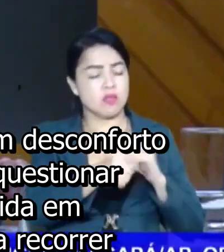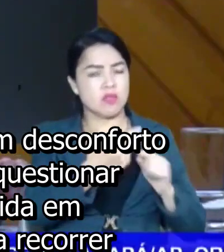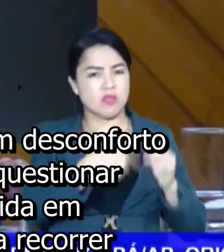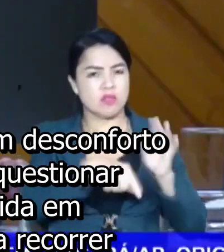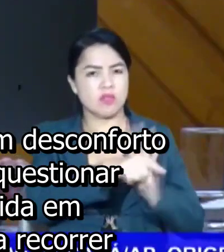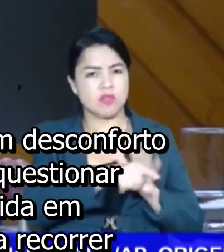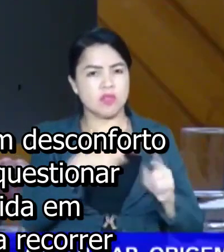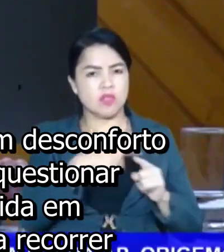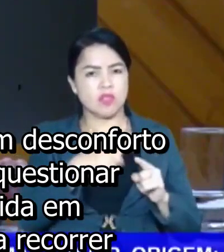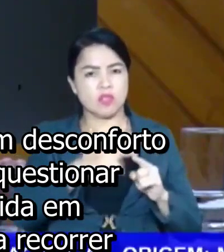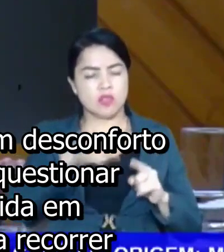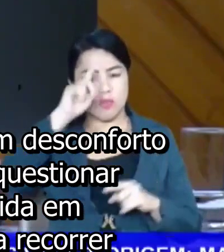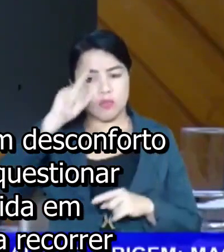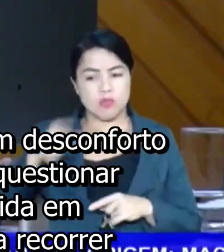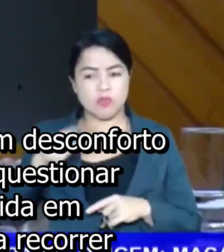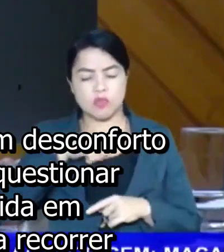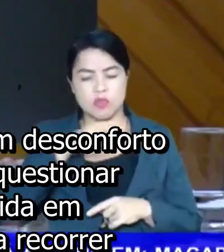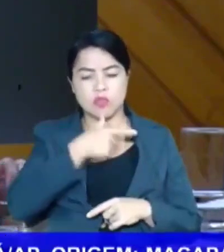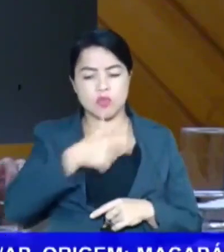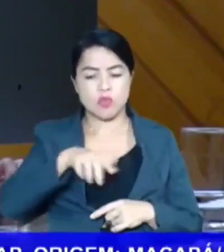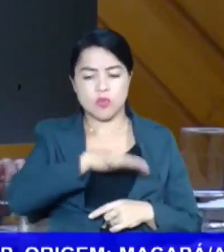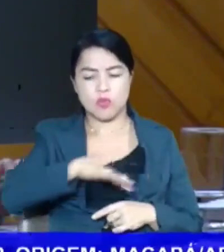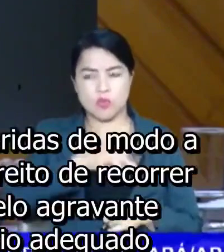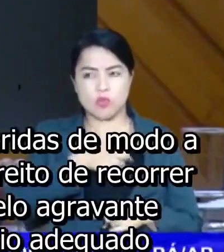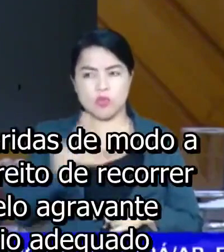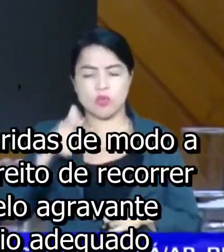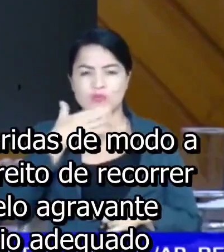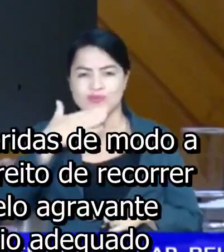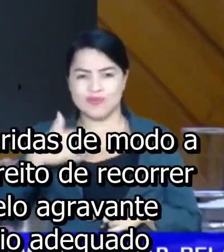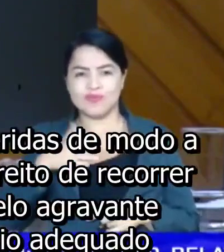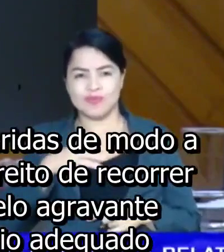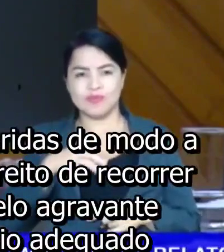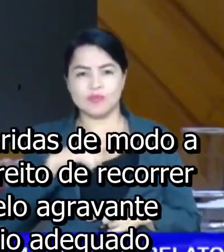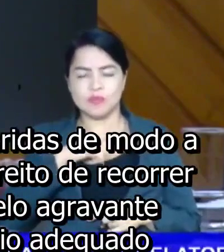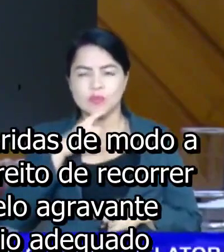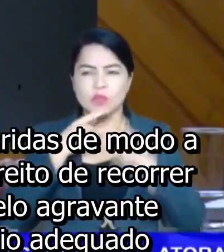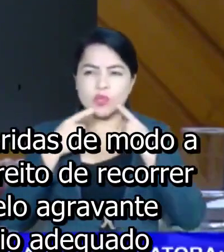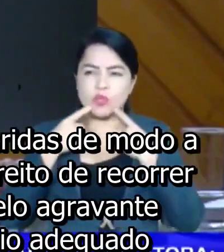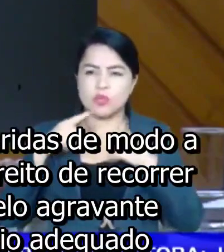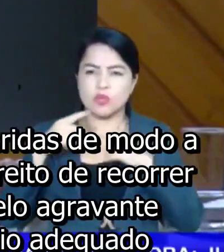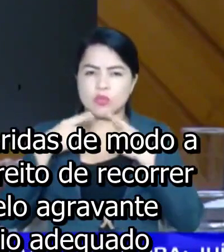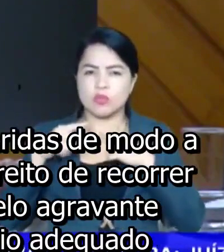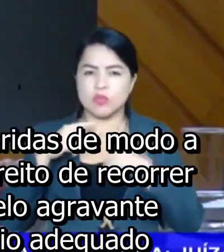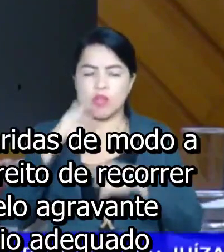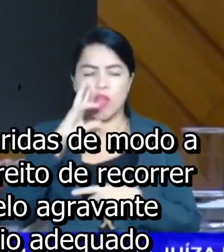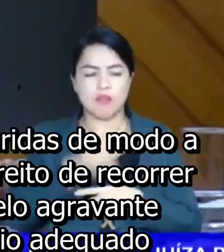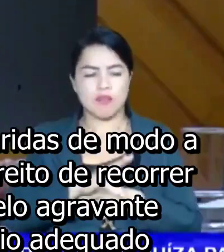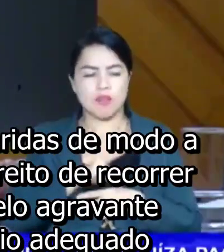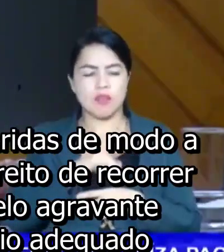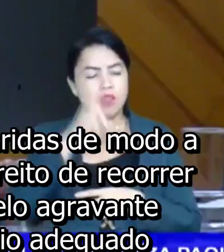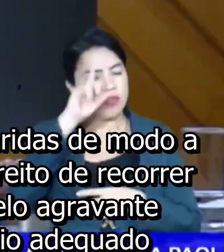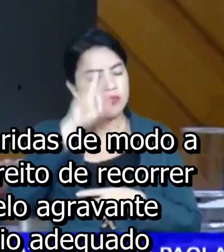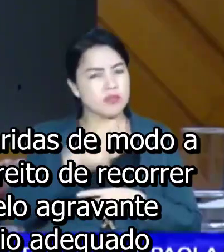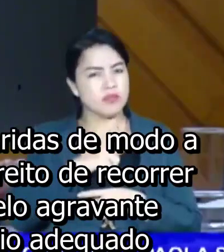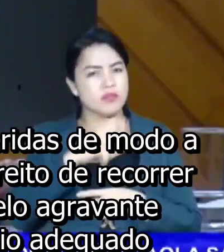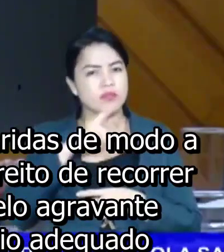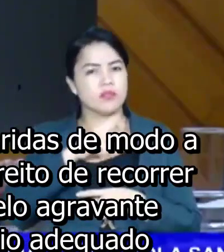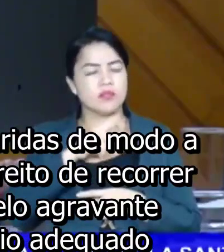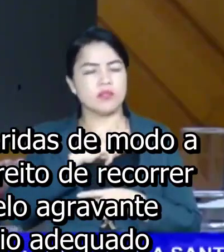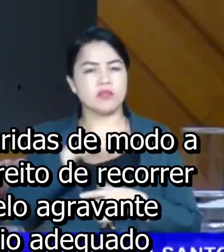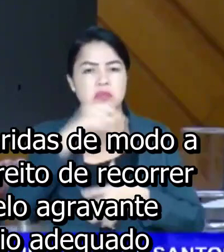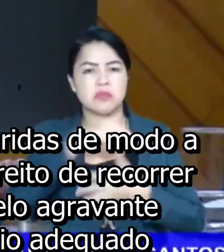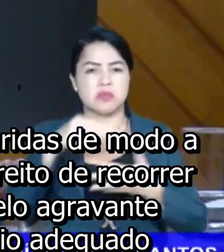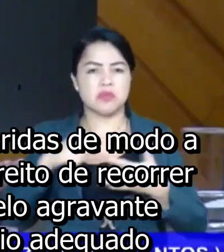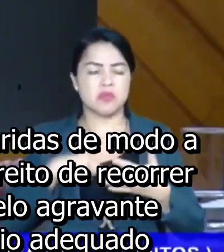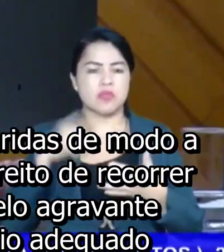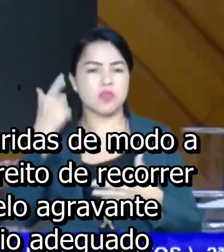ordenamento jurídico disponibiliza outros meios para recorrer, questionar e provocar o judiciário a rever as decisões proferidas, de modo a garantir